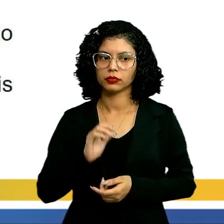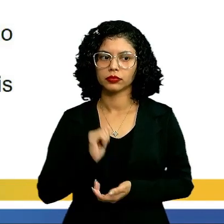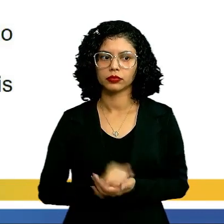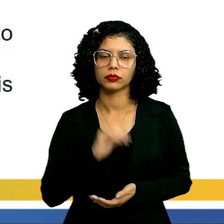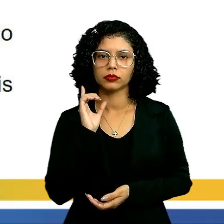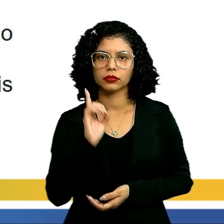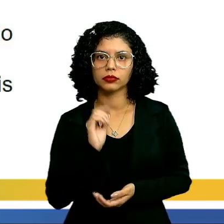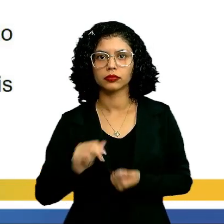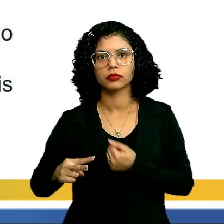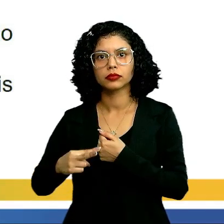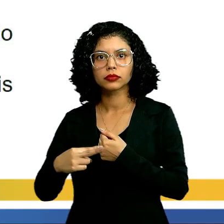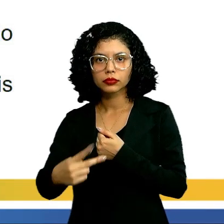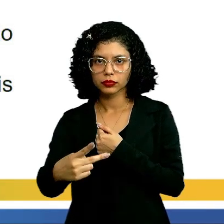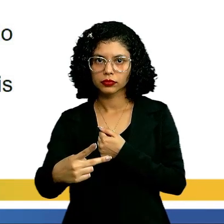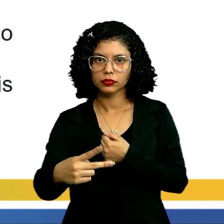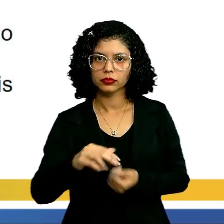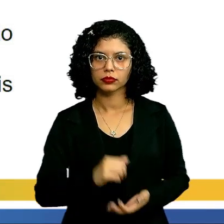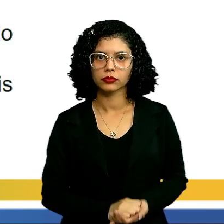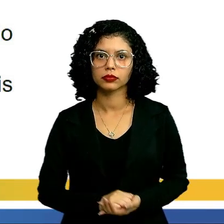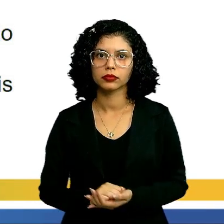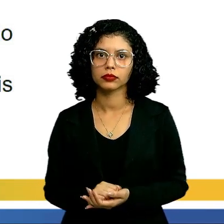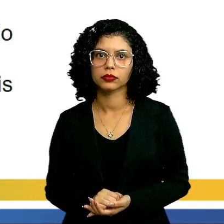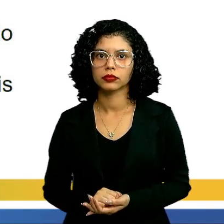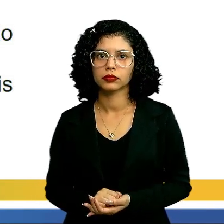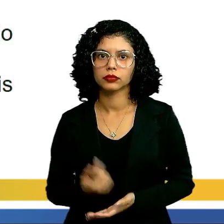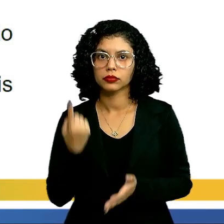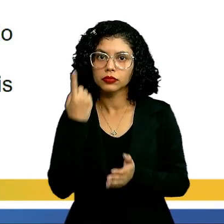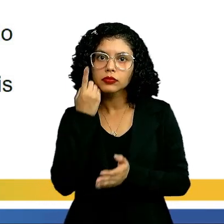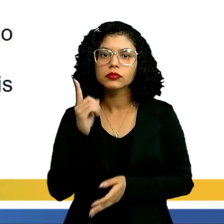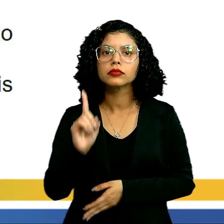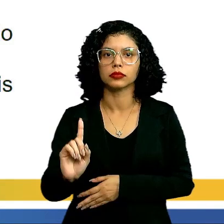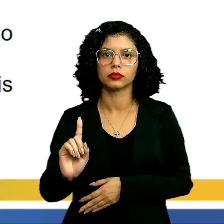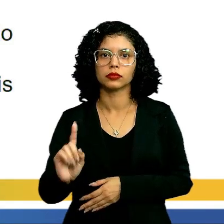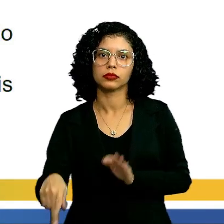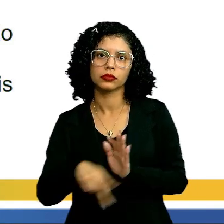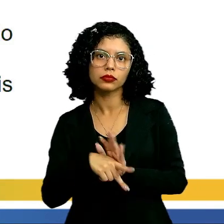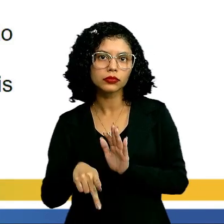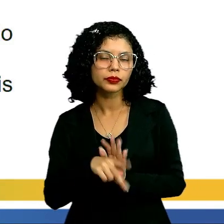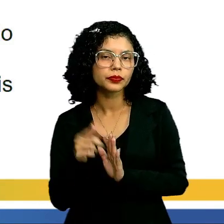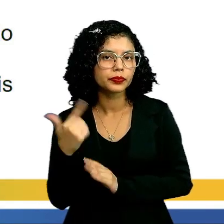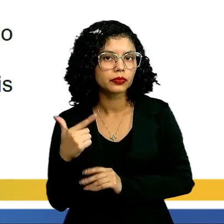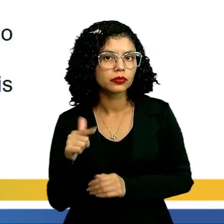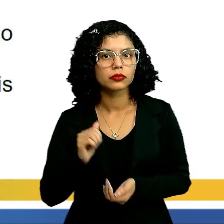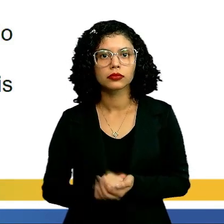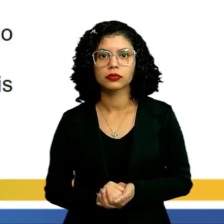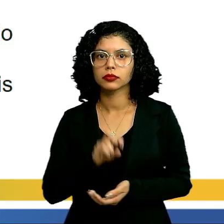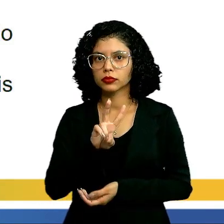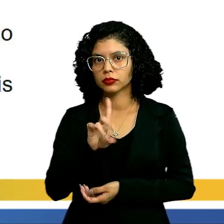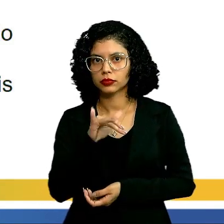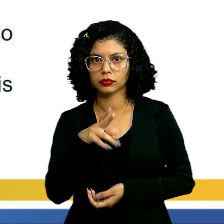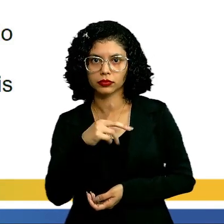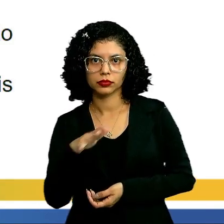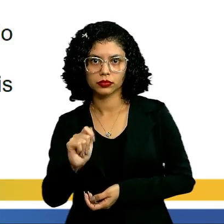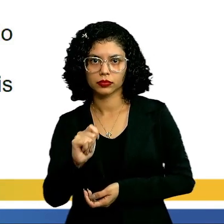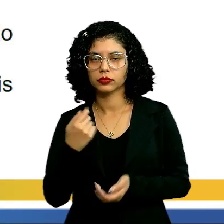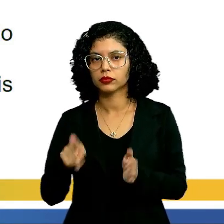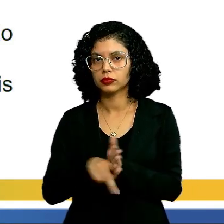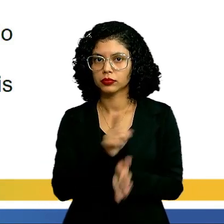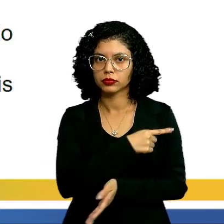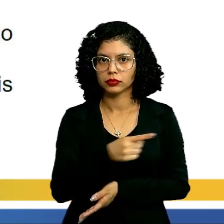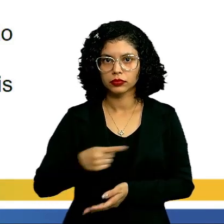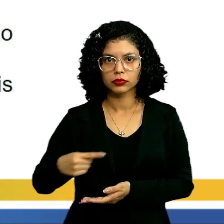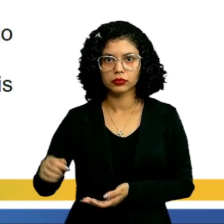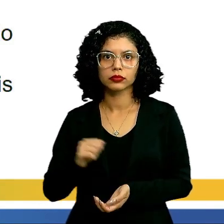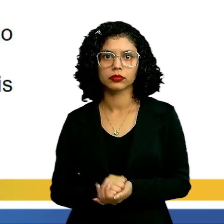demais. Na letra D, diz assim, consequência, uma vez que o motivo de não haver mais vocalização dos ratos é o